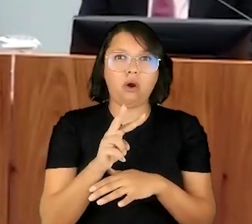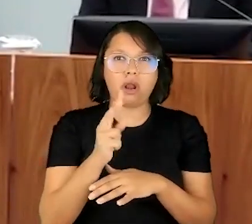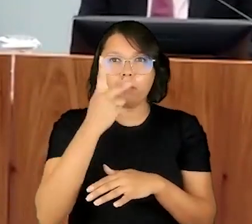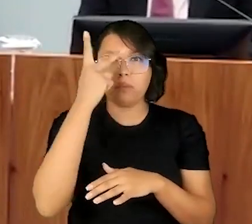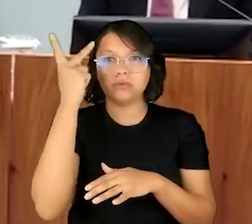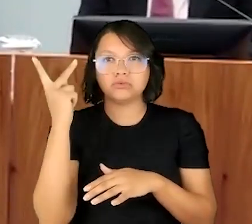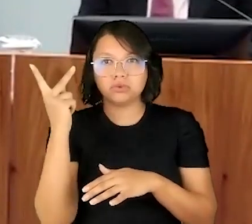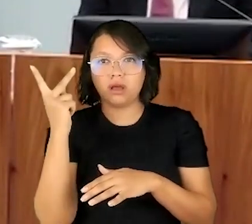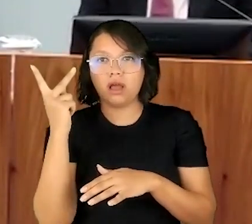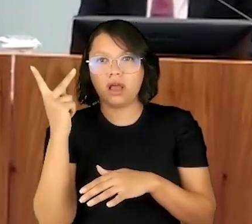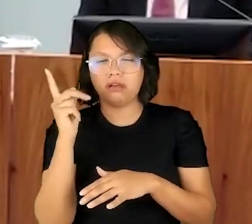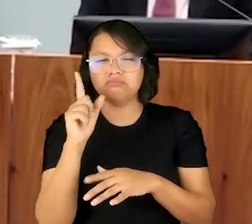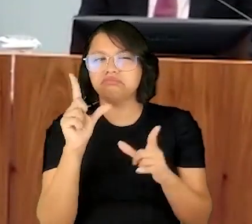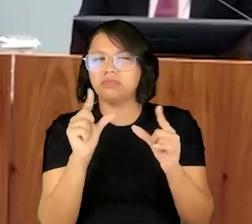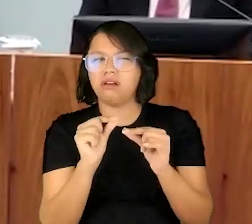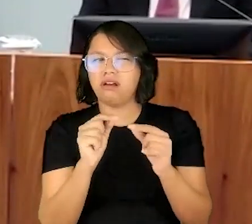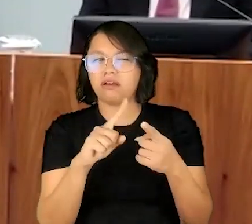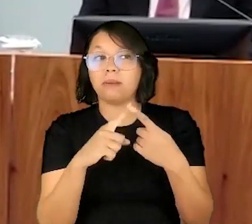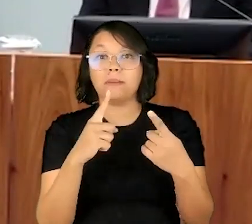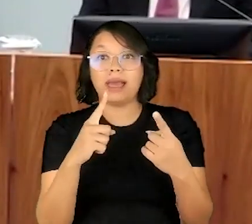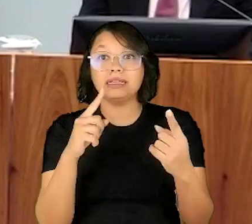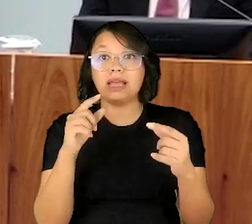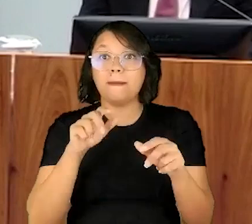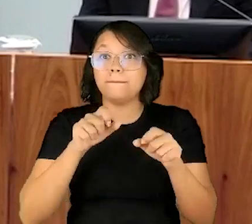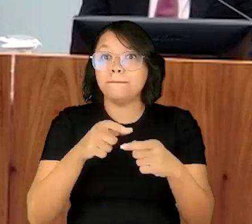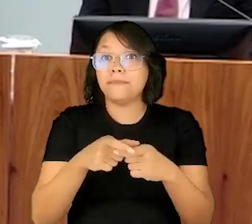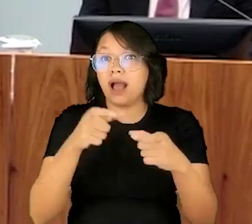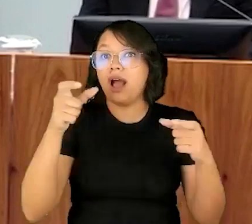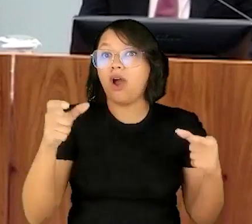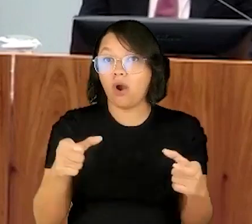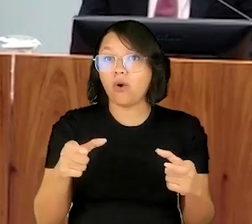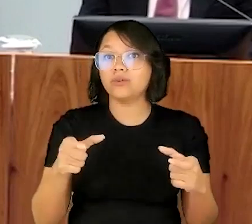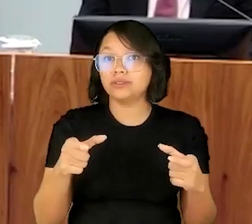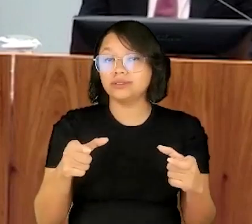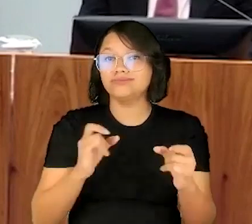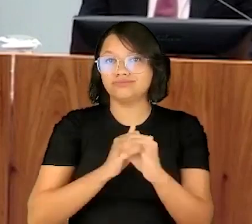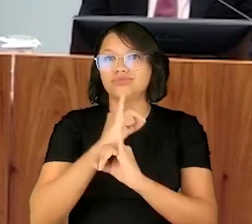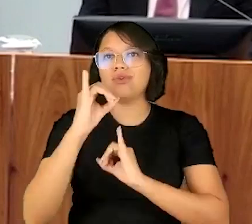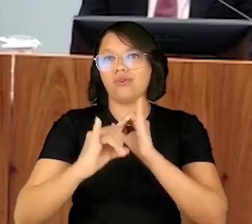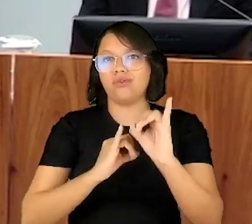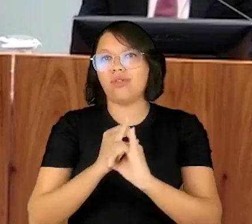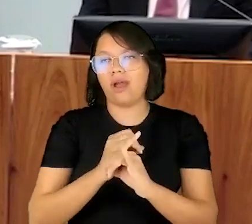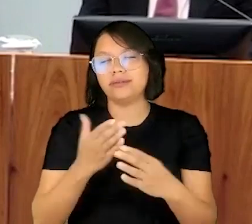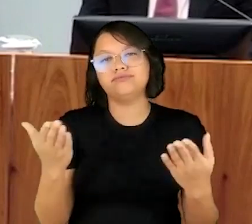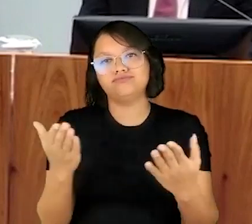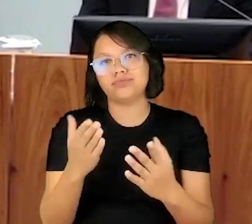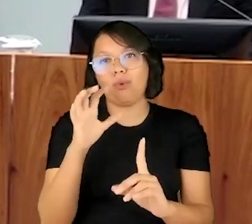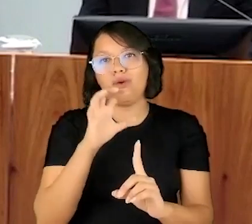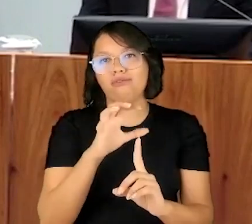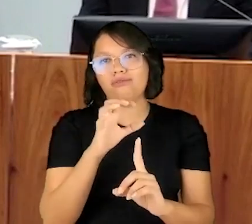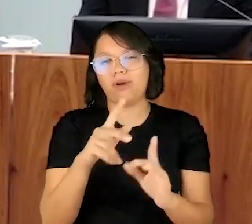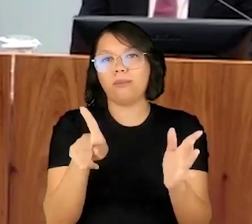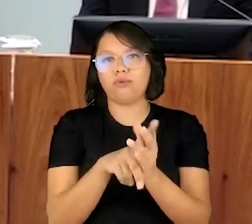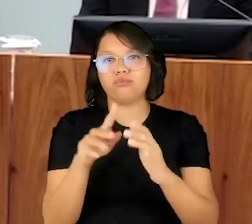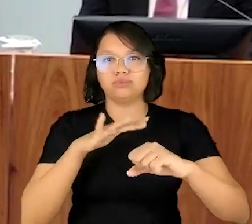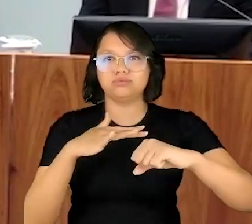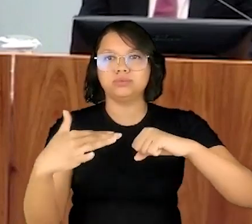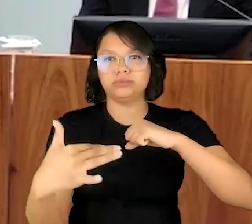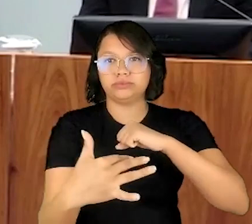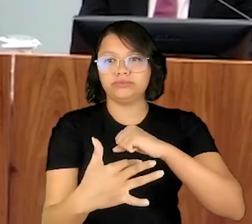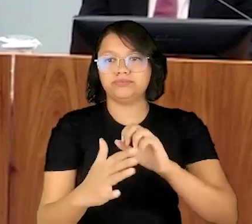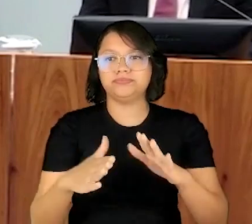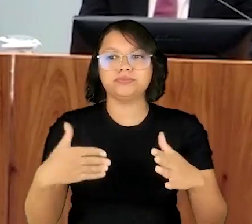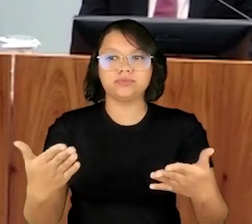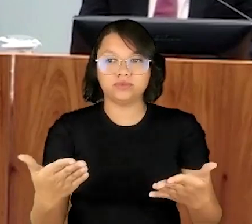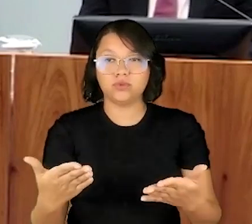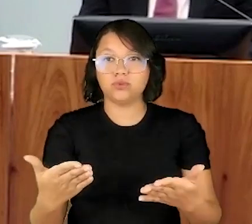verdade a maioria sempre está online, né? Esse é o custo da pandemia, os efeitos da pandemia e tudo mais. Então, Vossa Excelência,